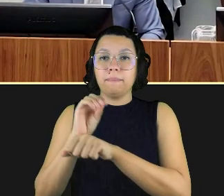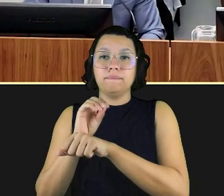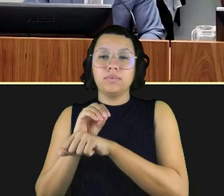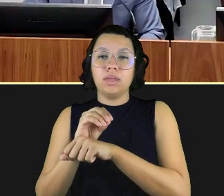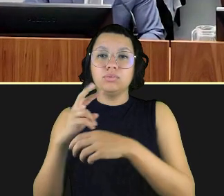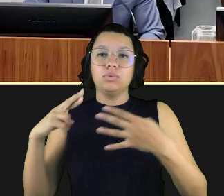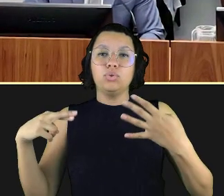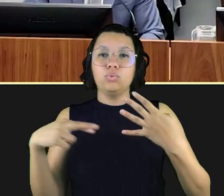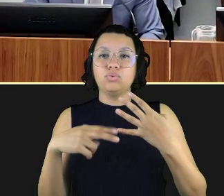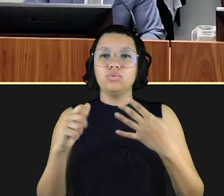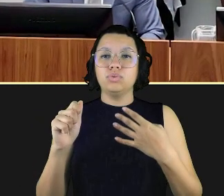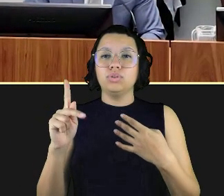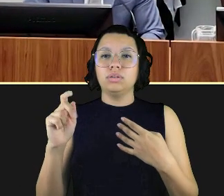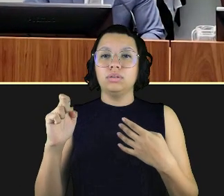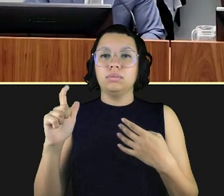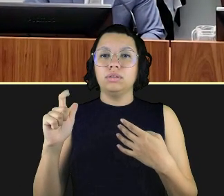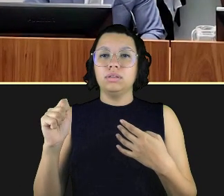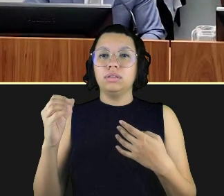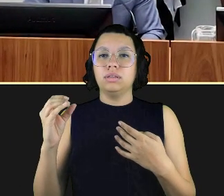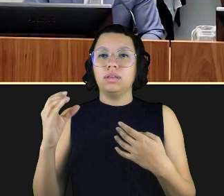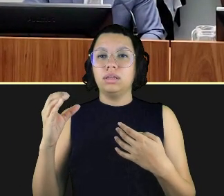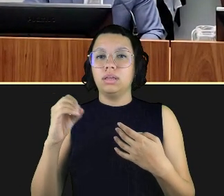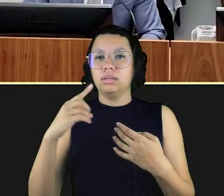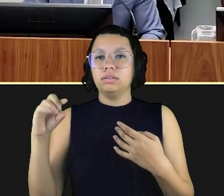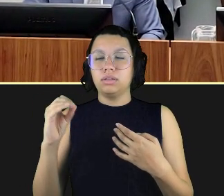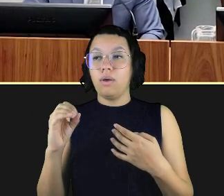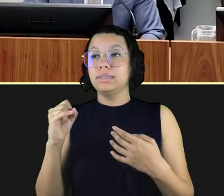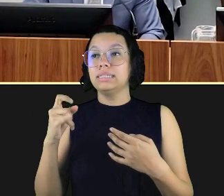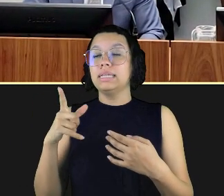Se a ação anulatória está tramitando